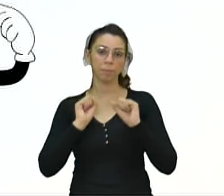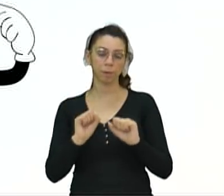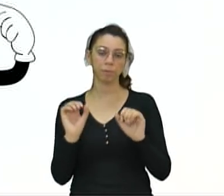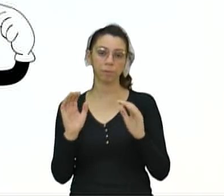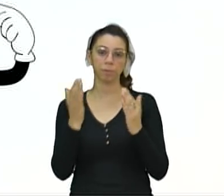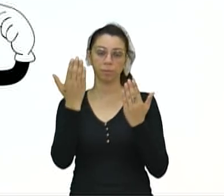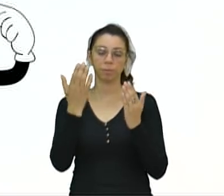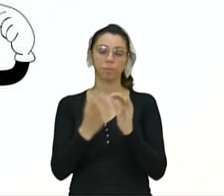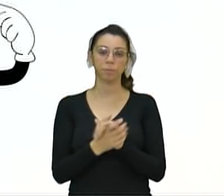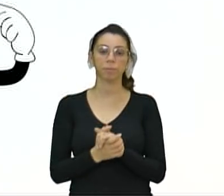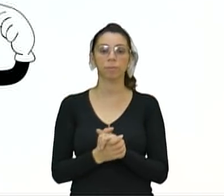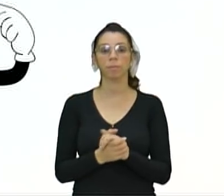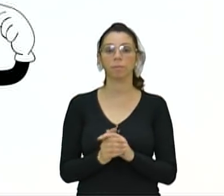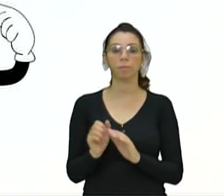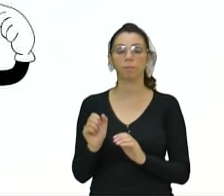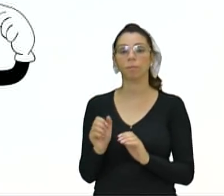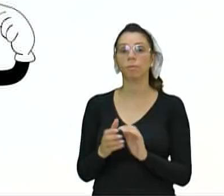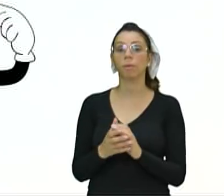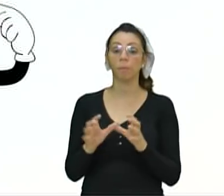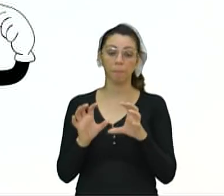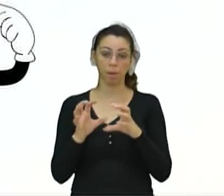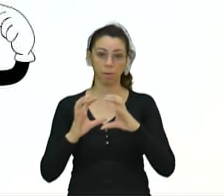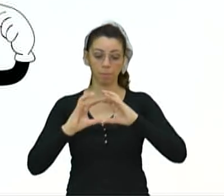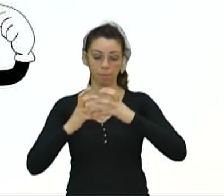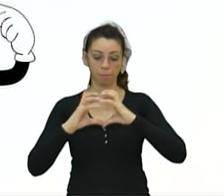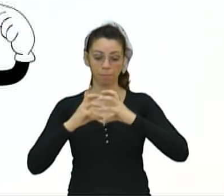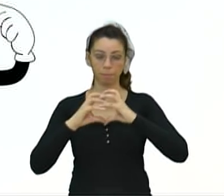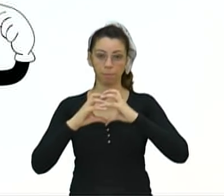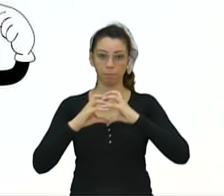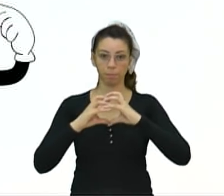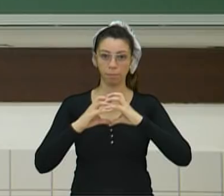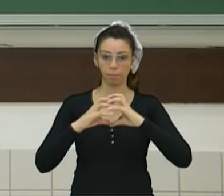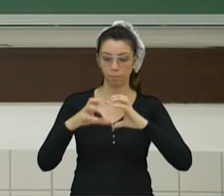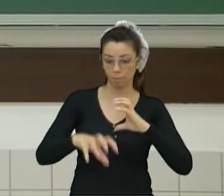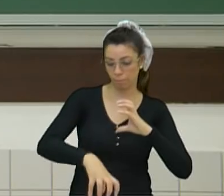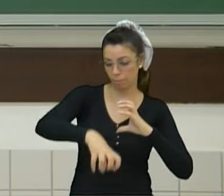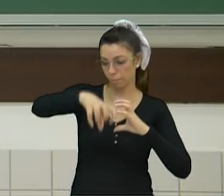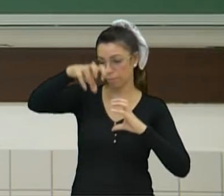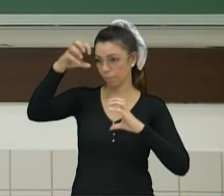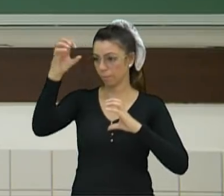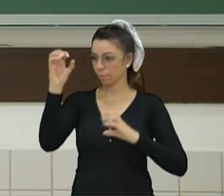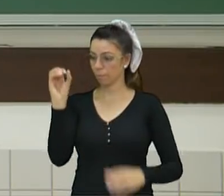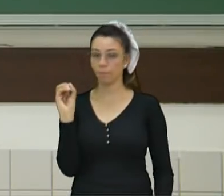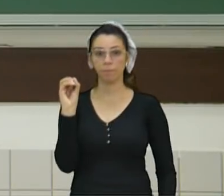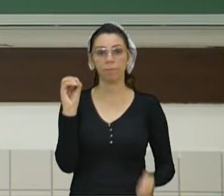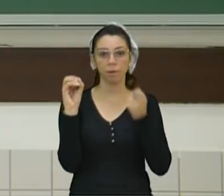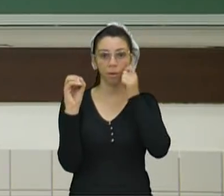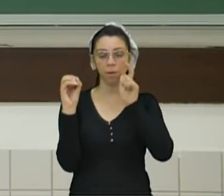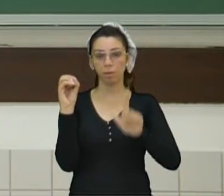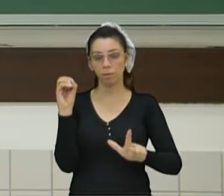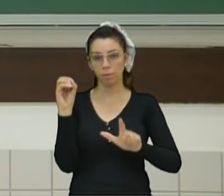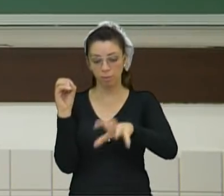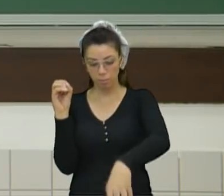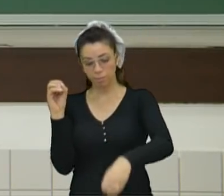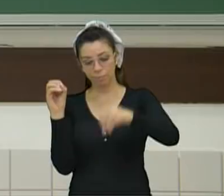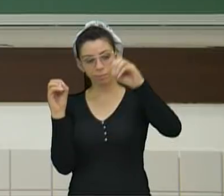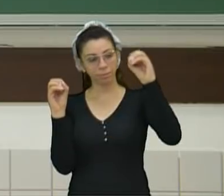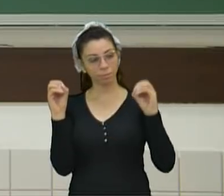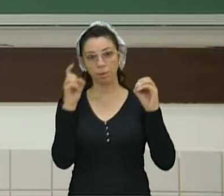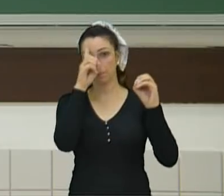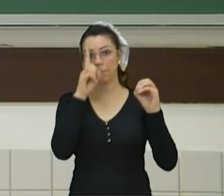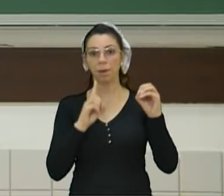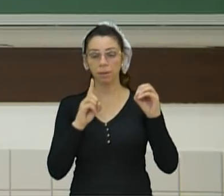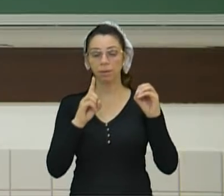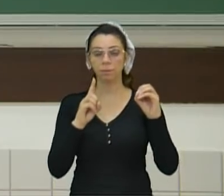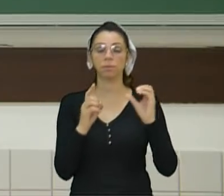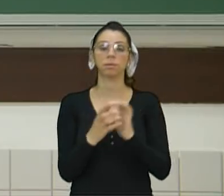que é a probabilidade, por exemplo, lá da bolinha? De sair uma bolinha azul e uma amarela. Então, quando